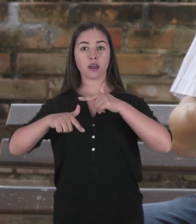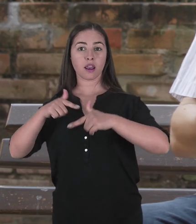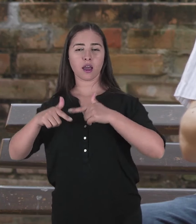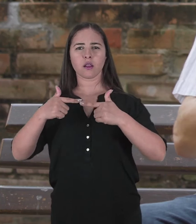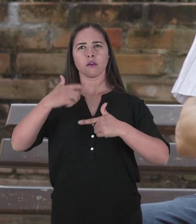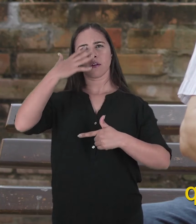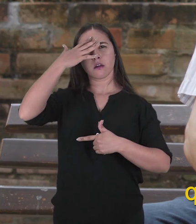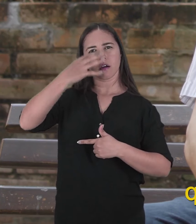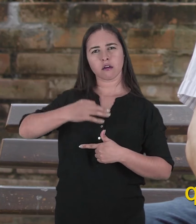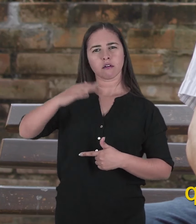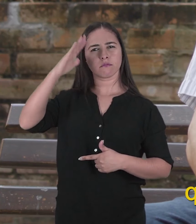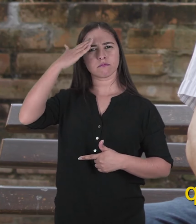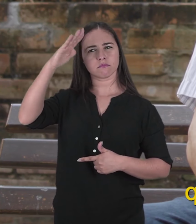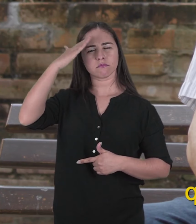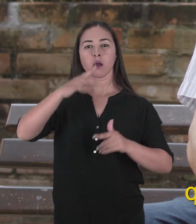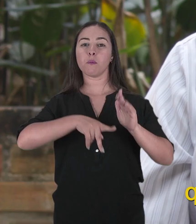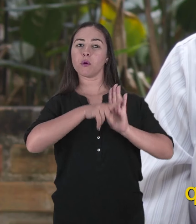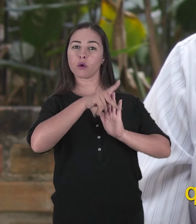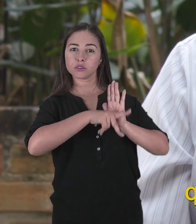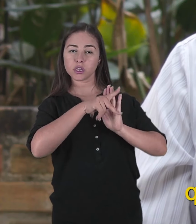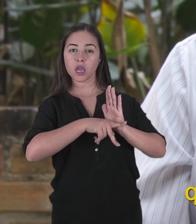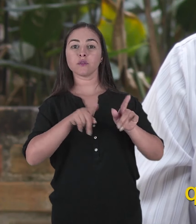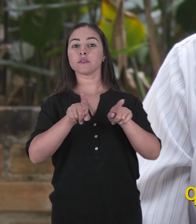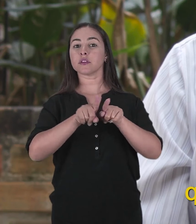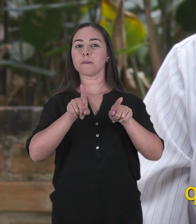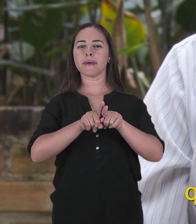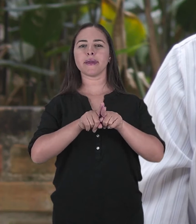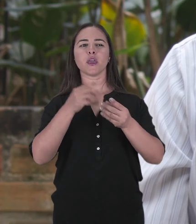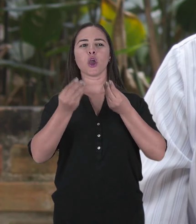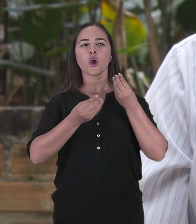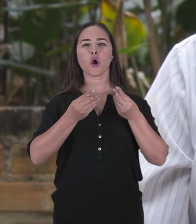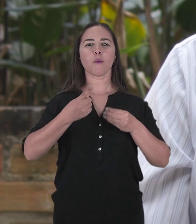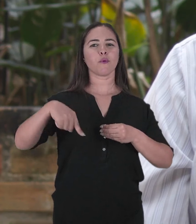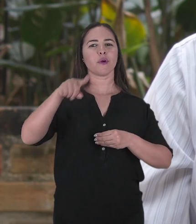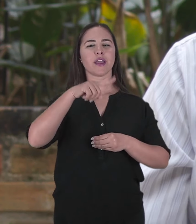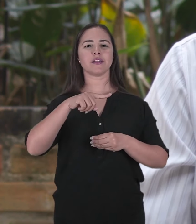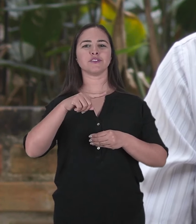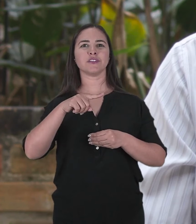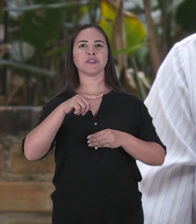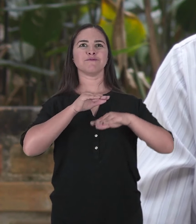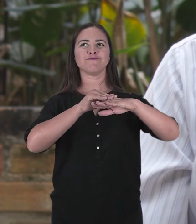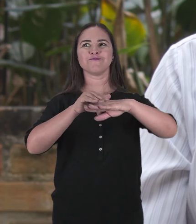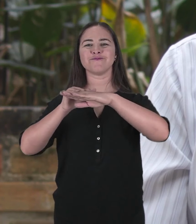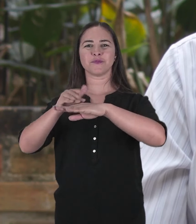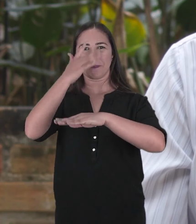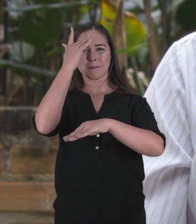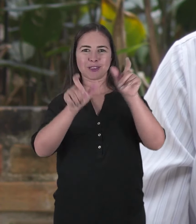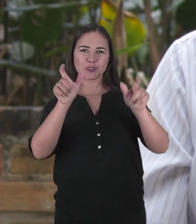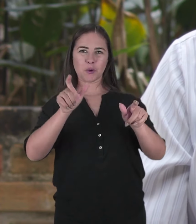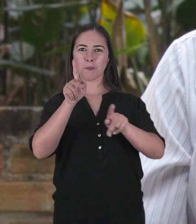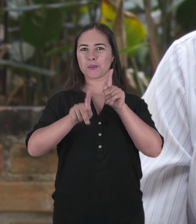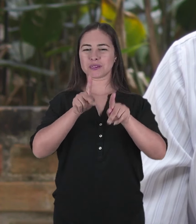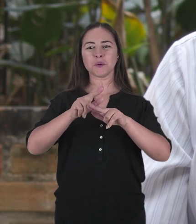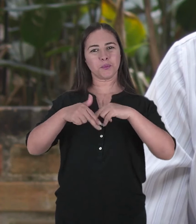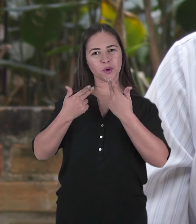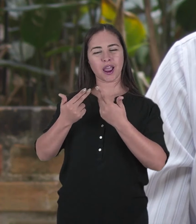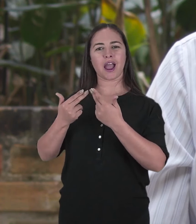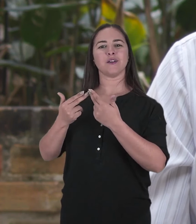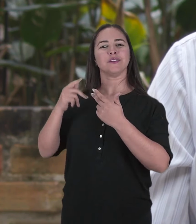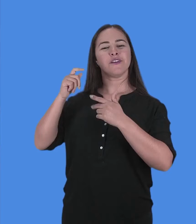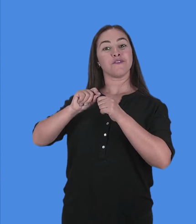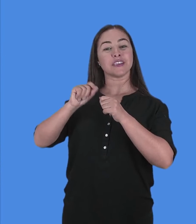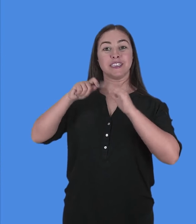a compreensão que eles tiveram do projeto e a abordagem que eles fariam da população a partir da construção